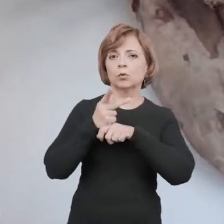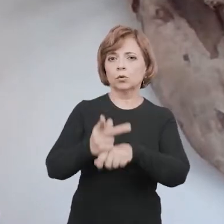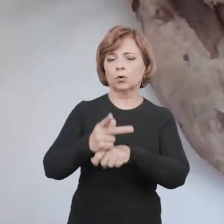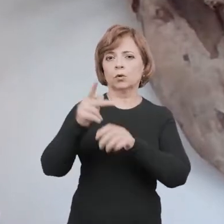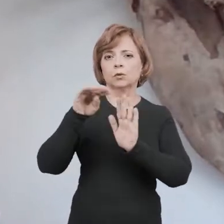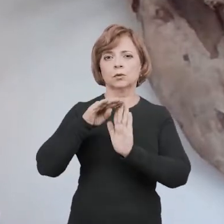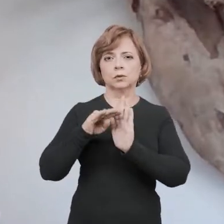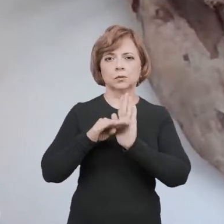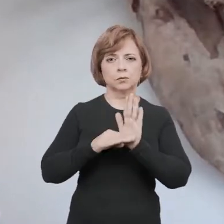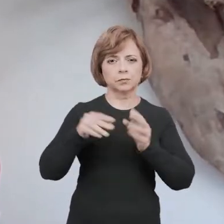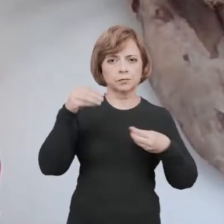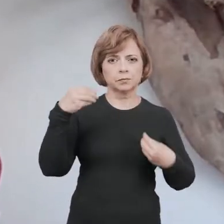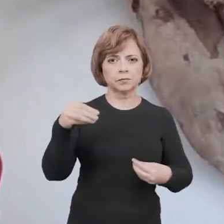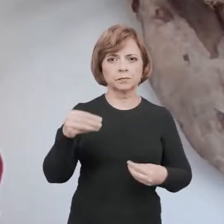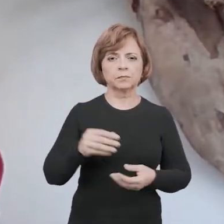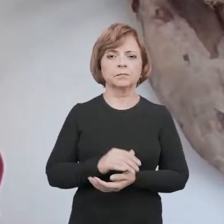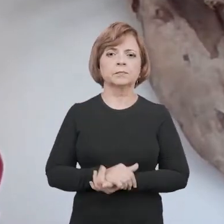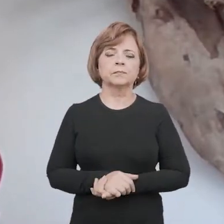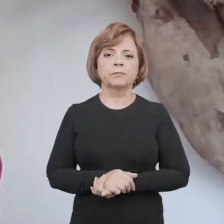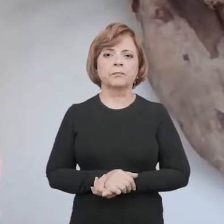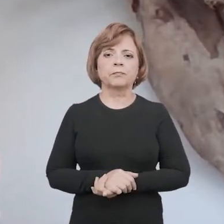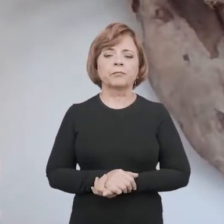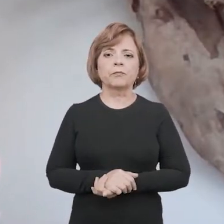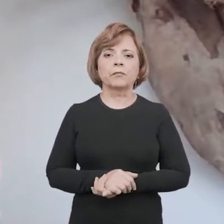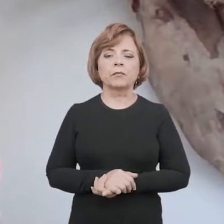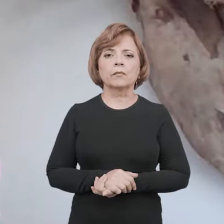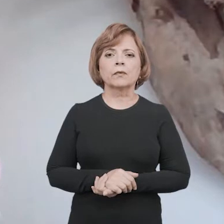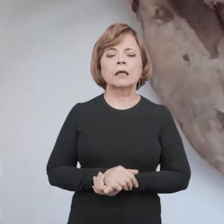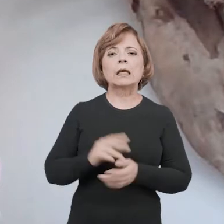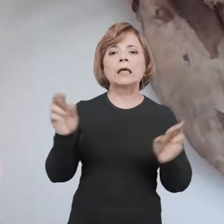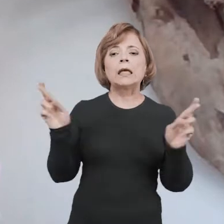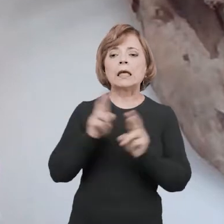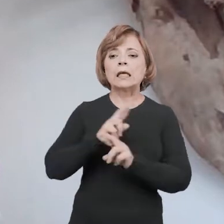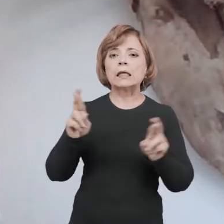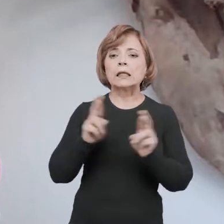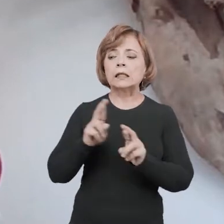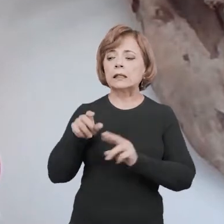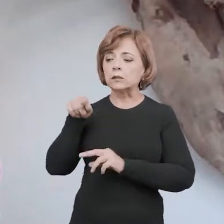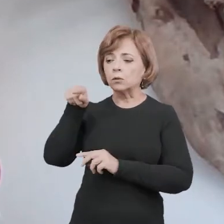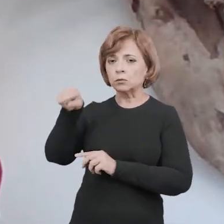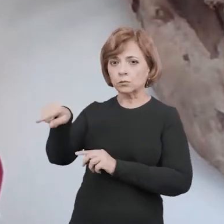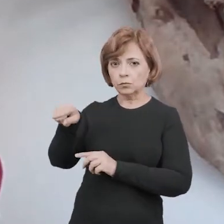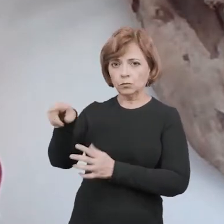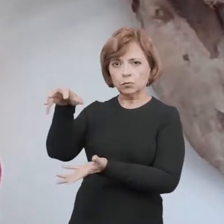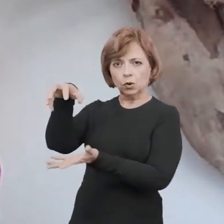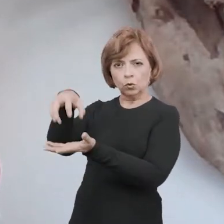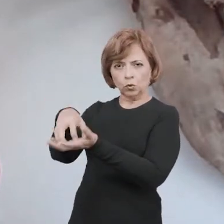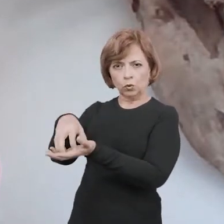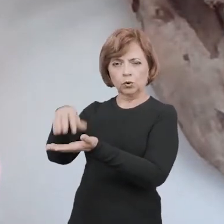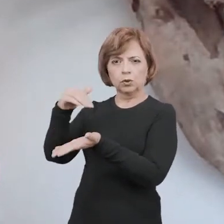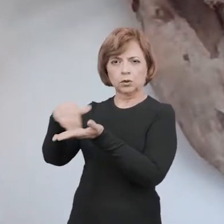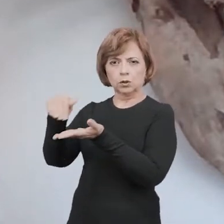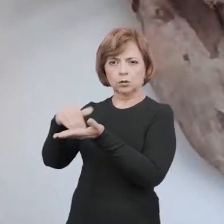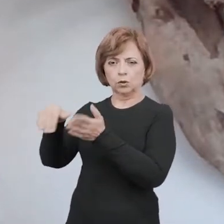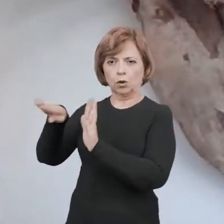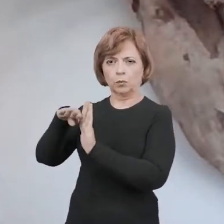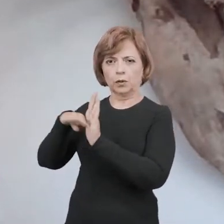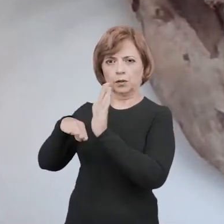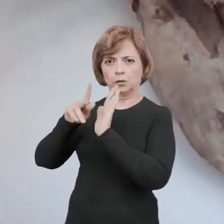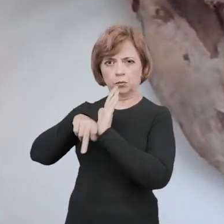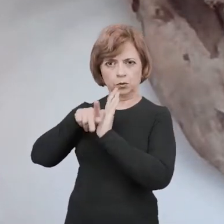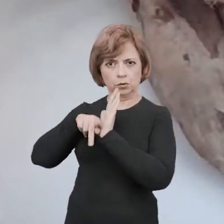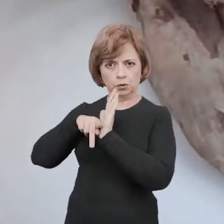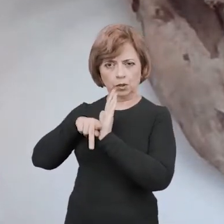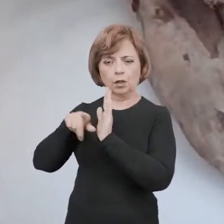Subprocuradoria de Planejamento. Em relação ao escritório de gerenciamento de projetos e ao